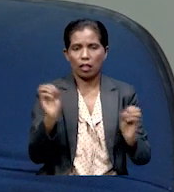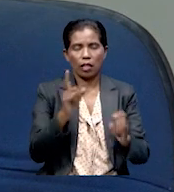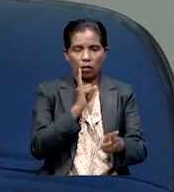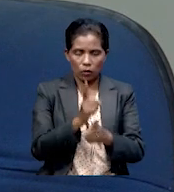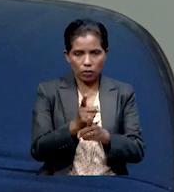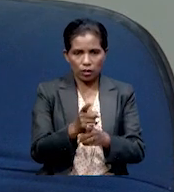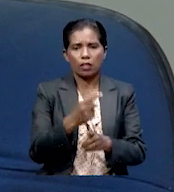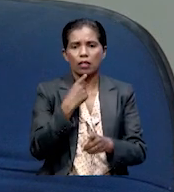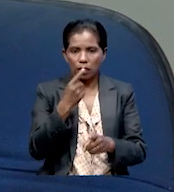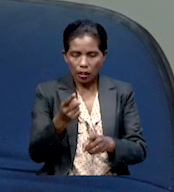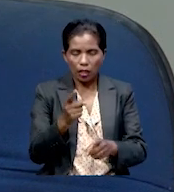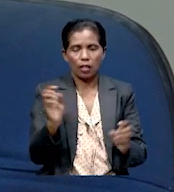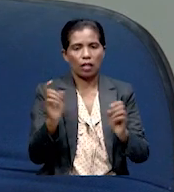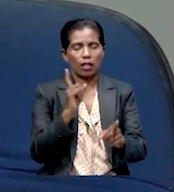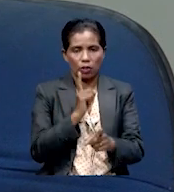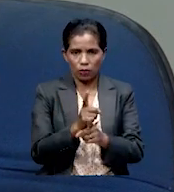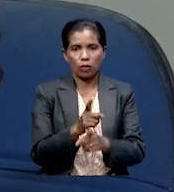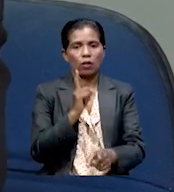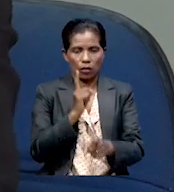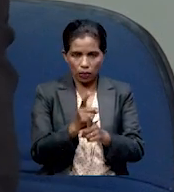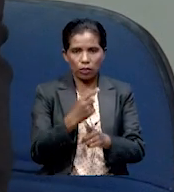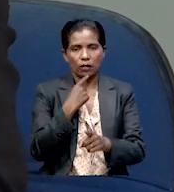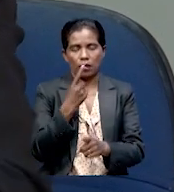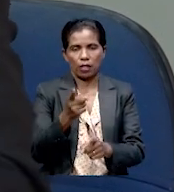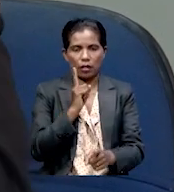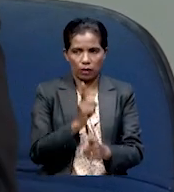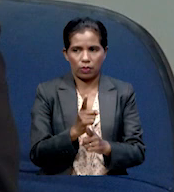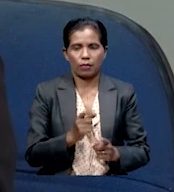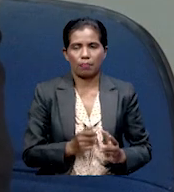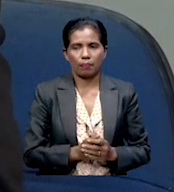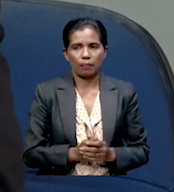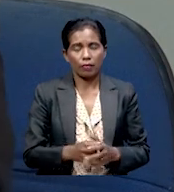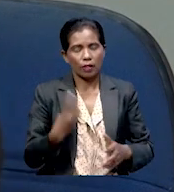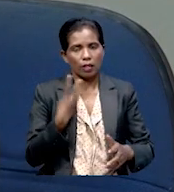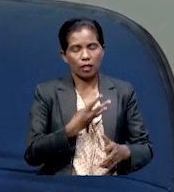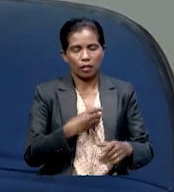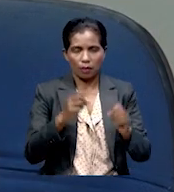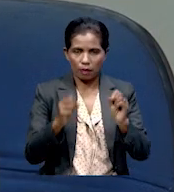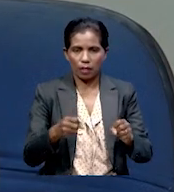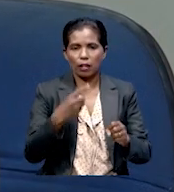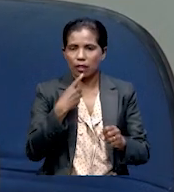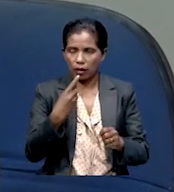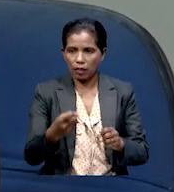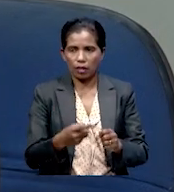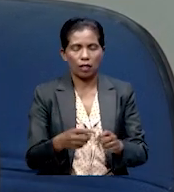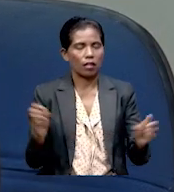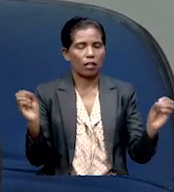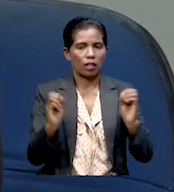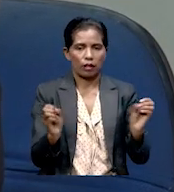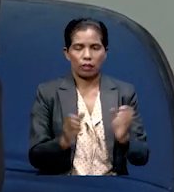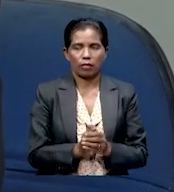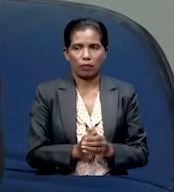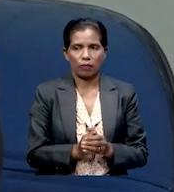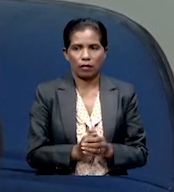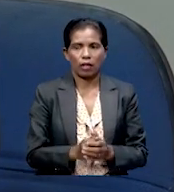ke los dien los antau ma ke ne per ite bel dien ita halo buat ne laos de proposito atu